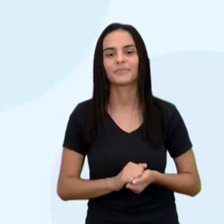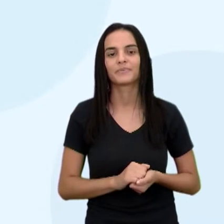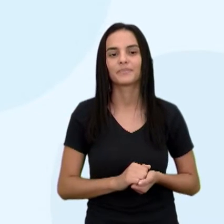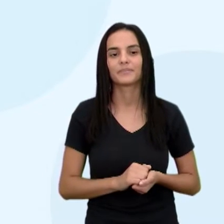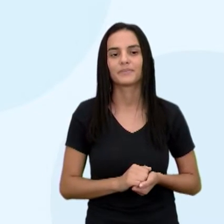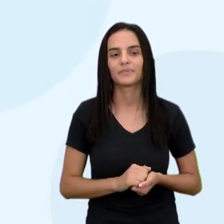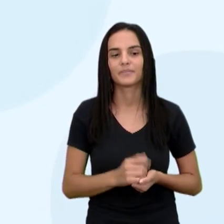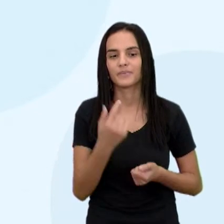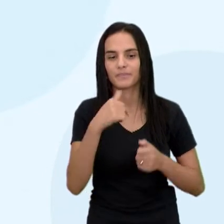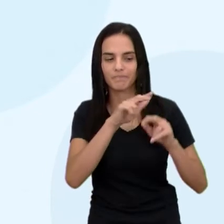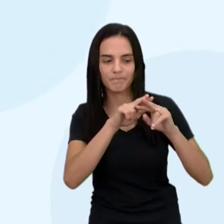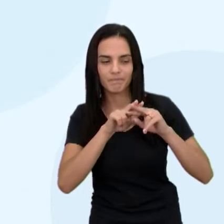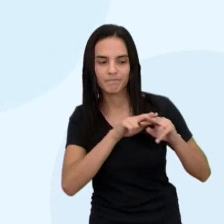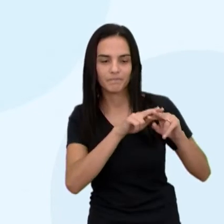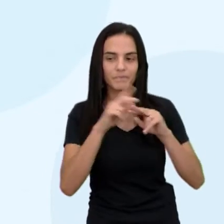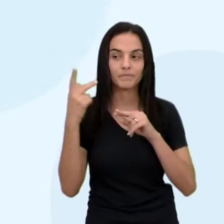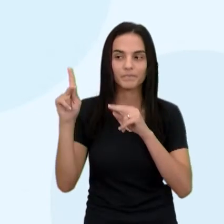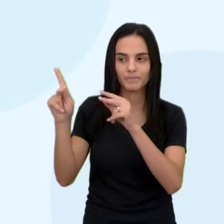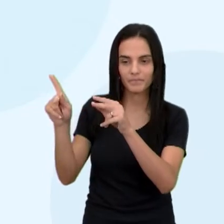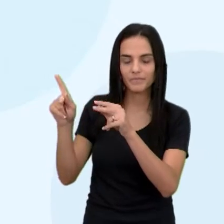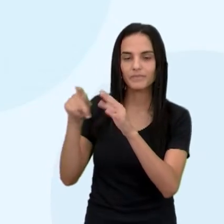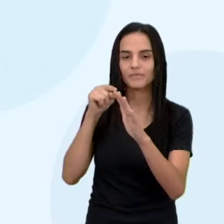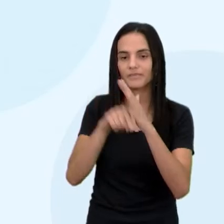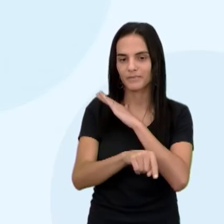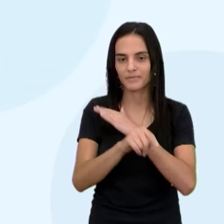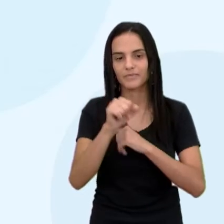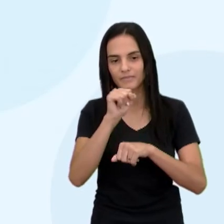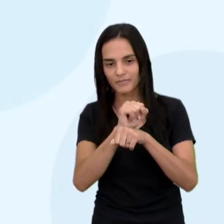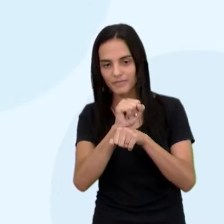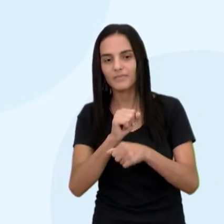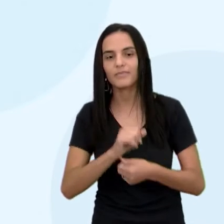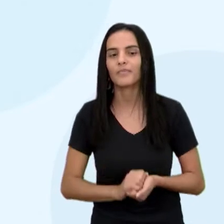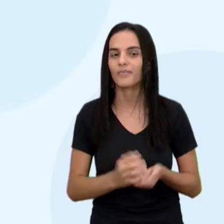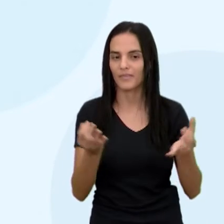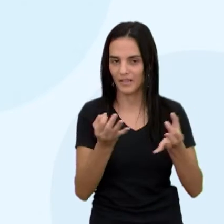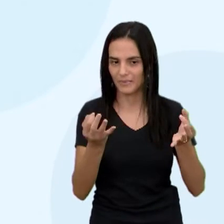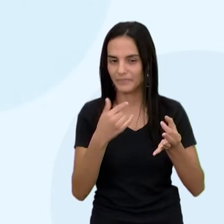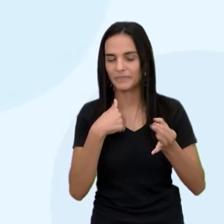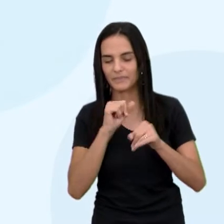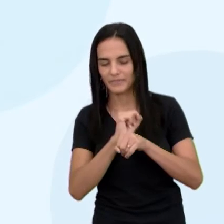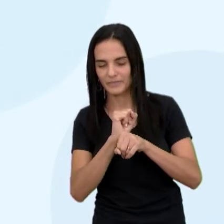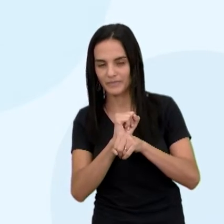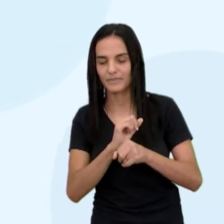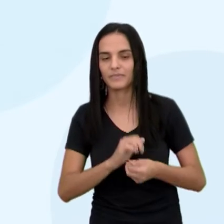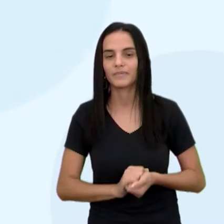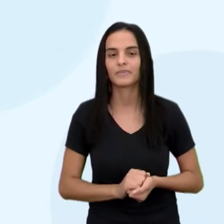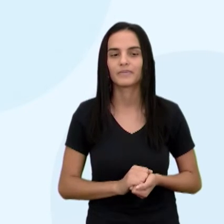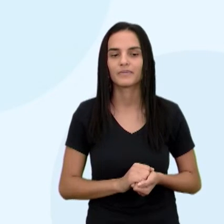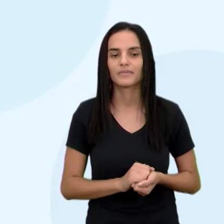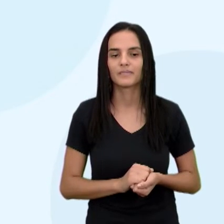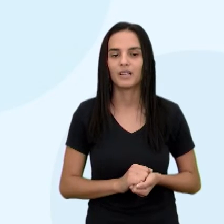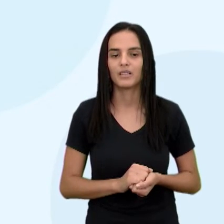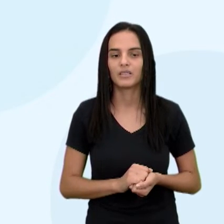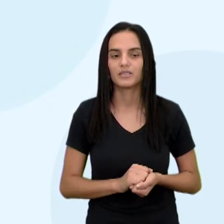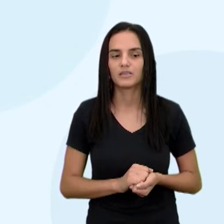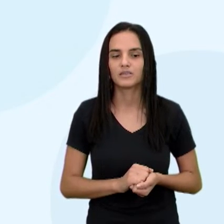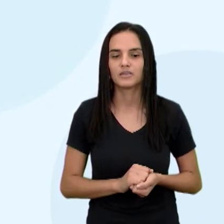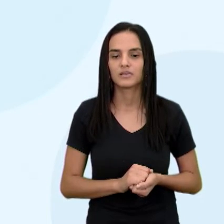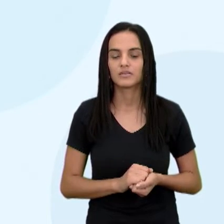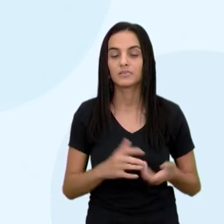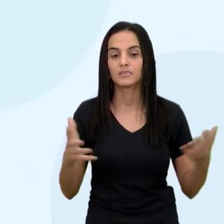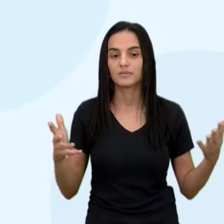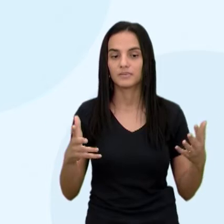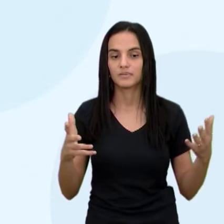vamos recuperar a sua pergunta, aguarde. Perfeito, então, perfeito. Estou na guarda. Estou na Estou em guarda. stand-by aqui. Agora, vou